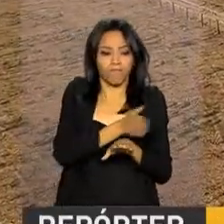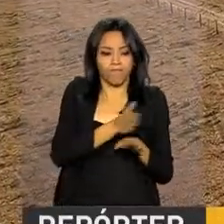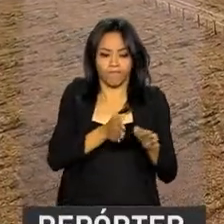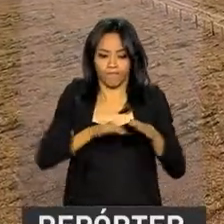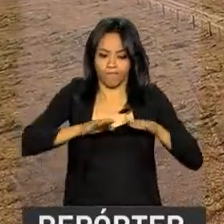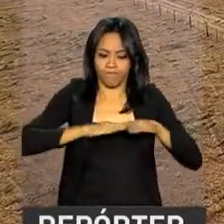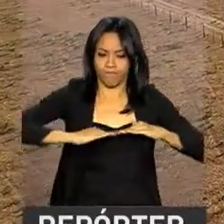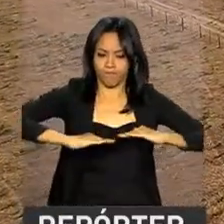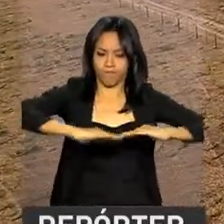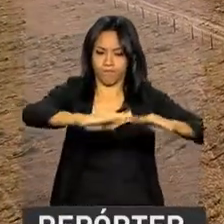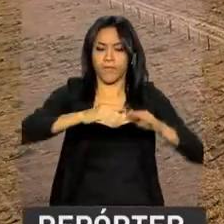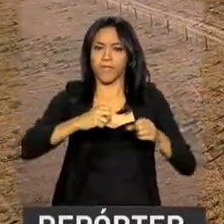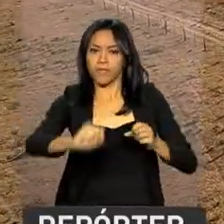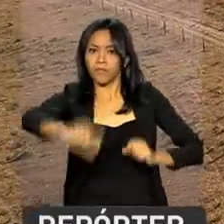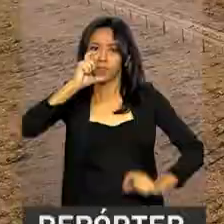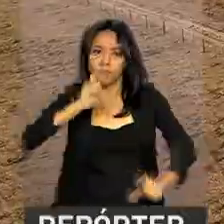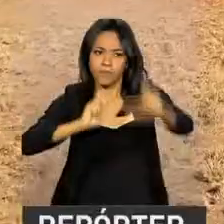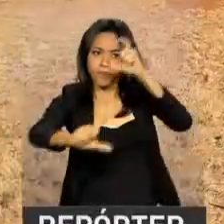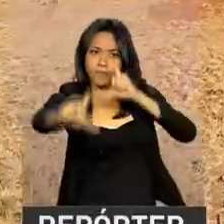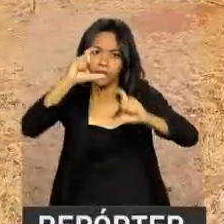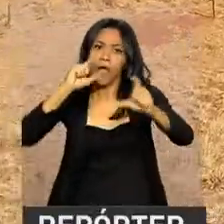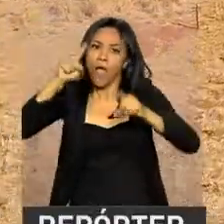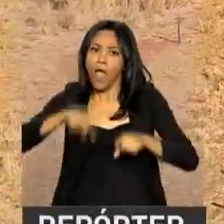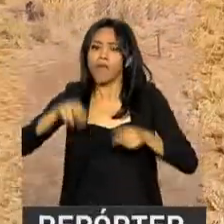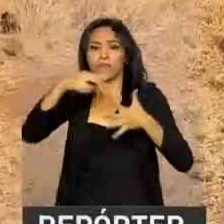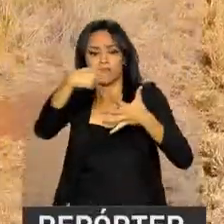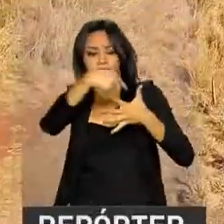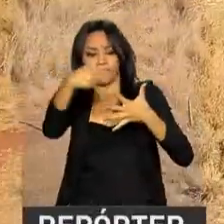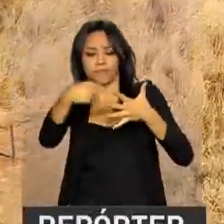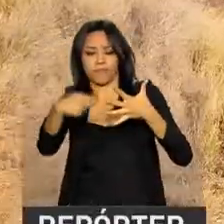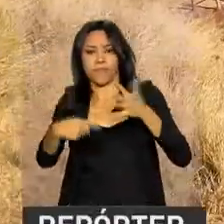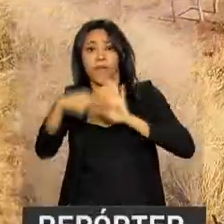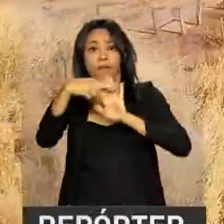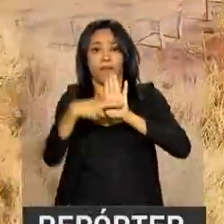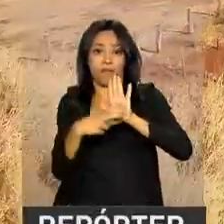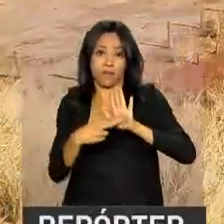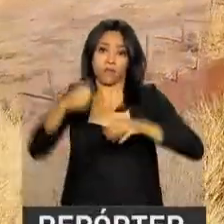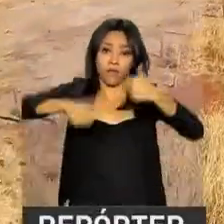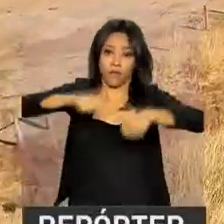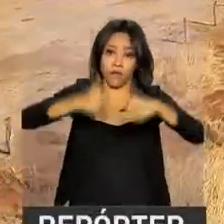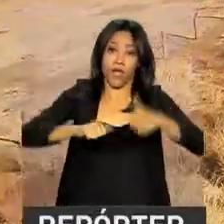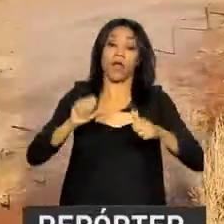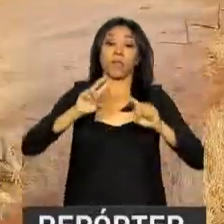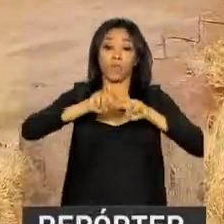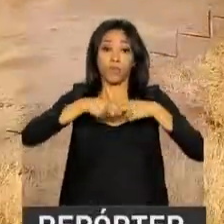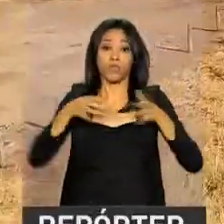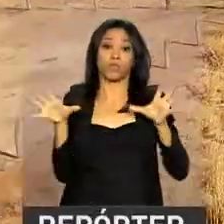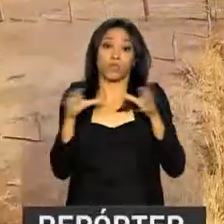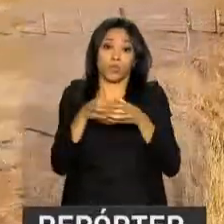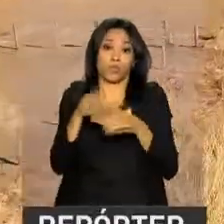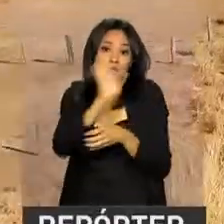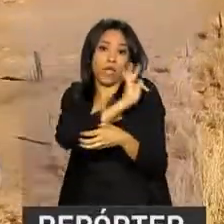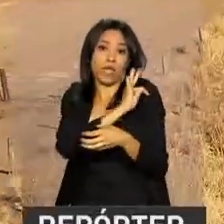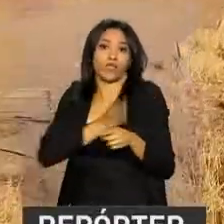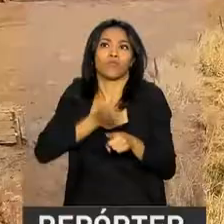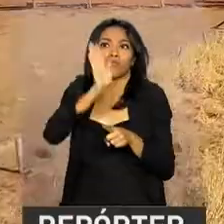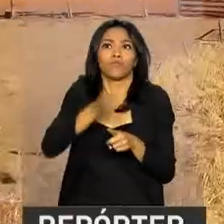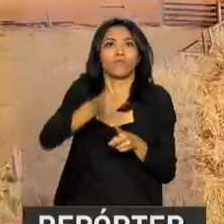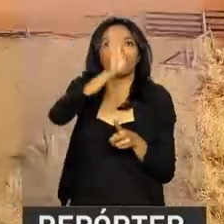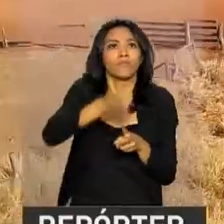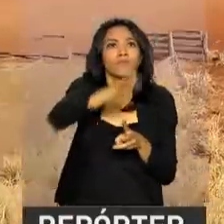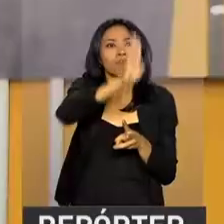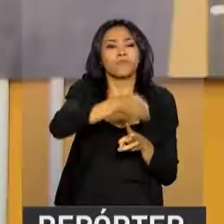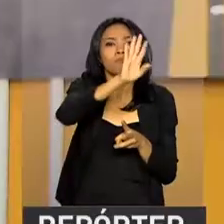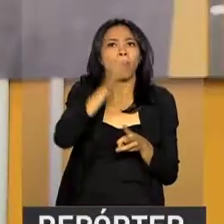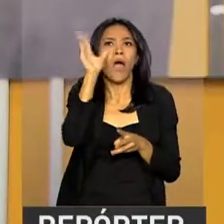drenagem e sinalização para avaliarem esses itens os técnicos percorrem a estrada uma velocidade de 60 quilômetros